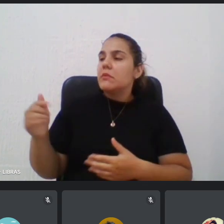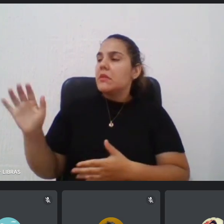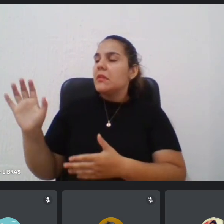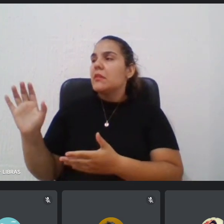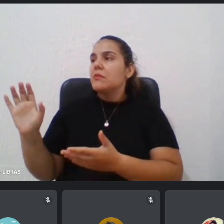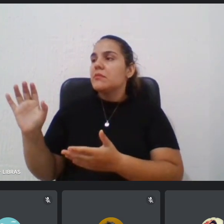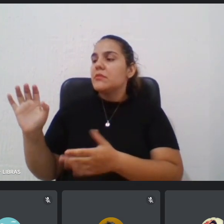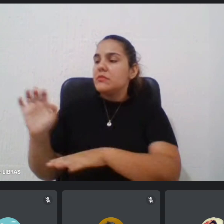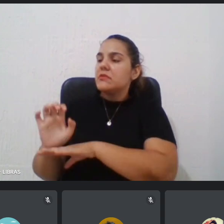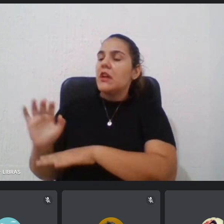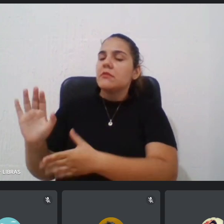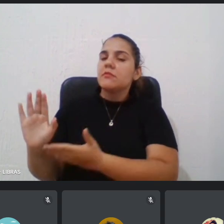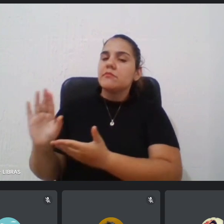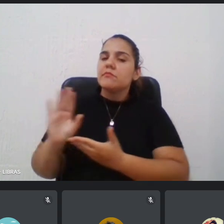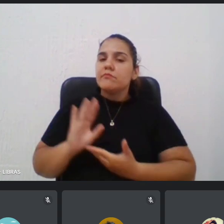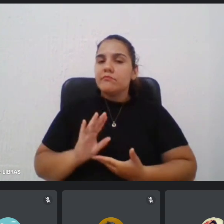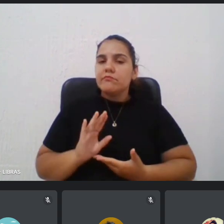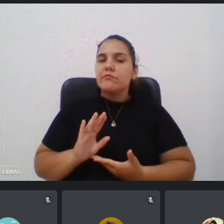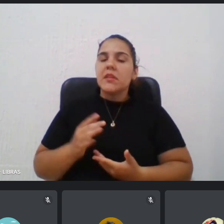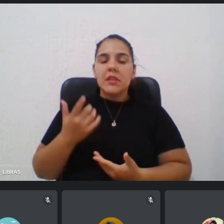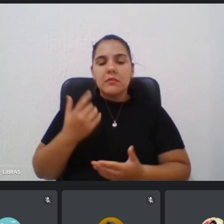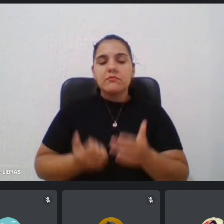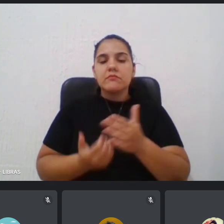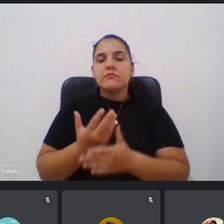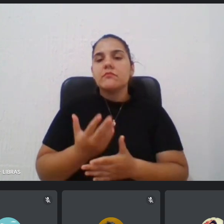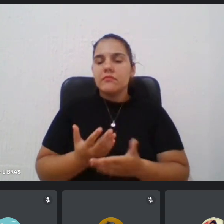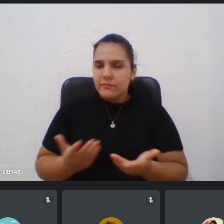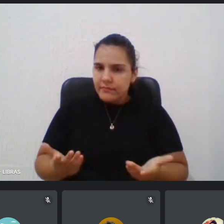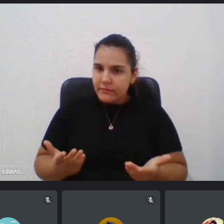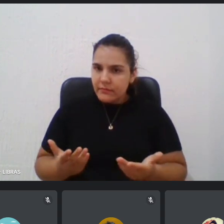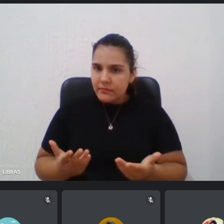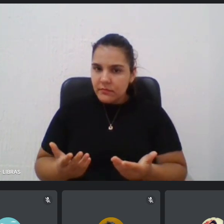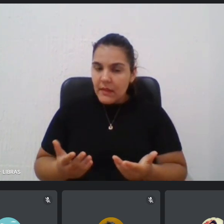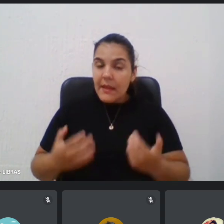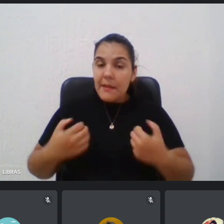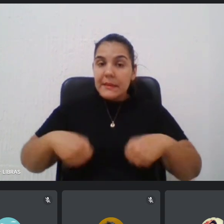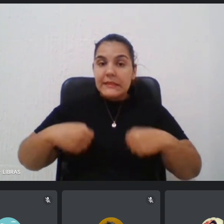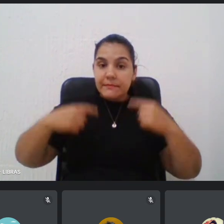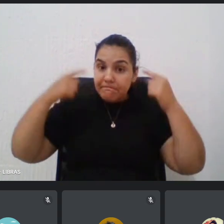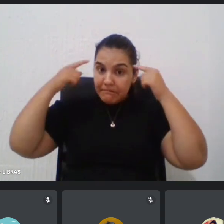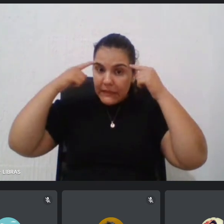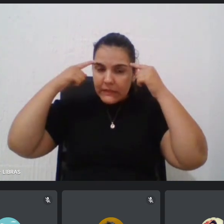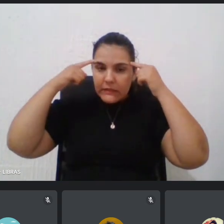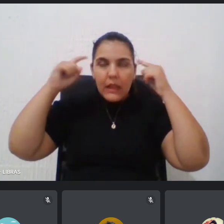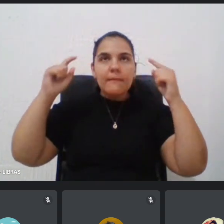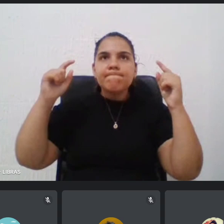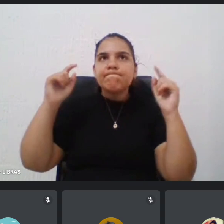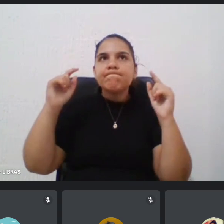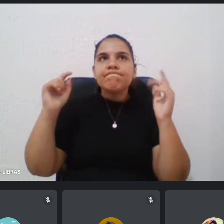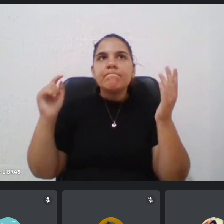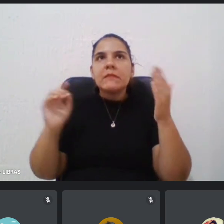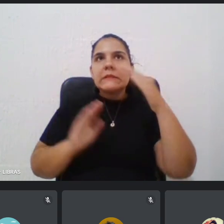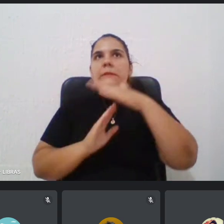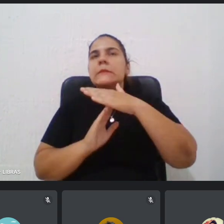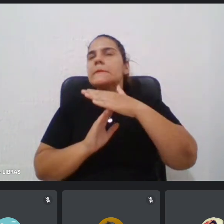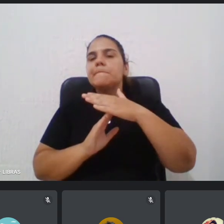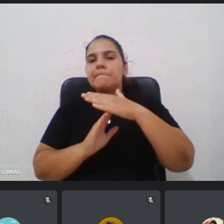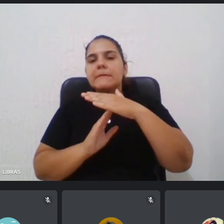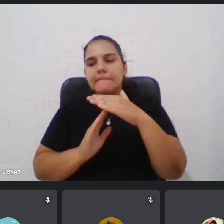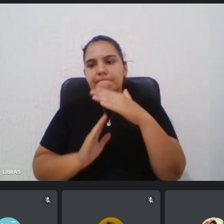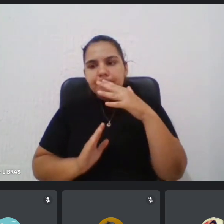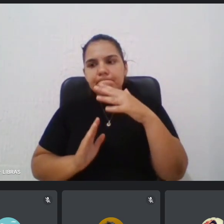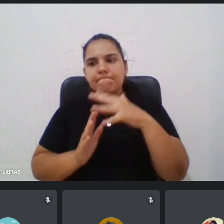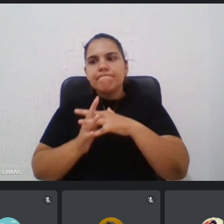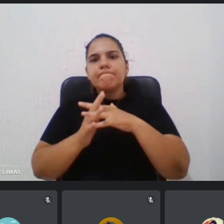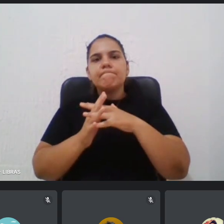Eu acho que os editais precisam ir para além dos... dos anseios pessoais de cada um. Ele precisa deixar